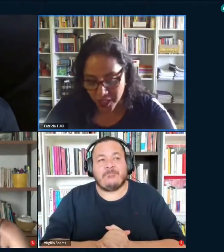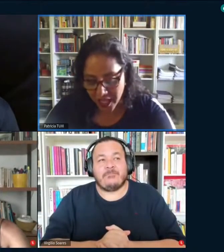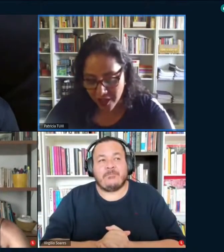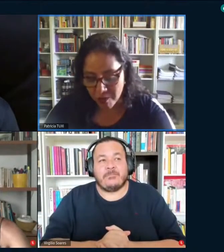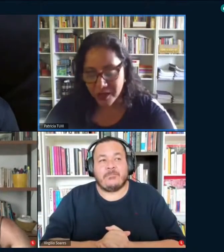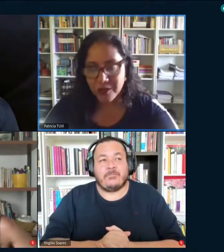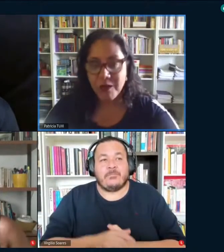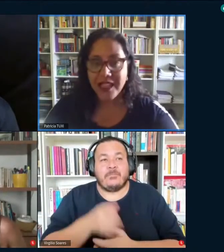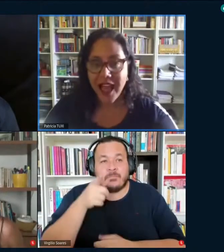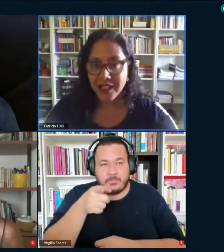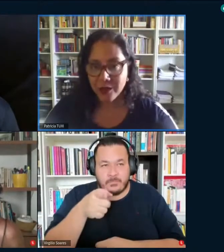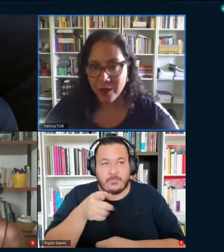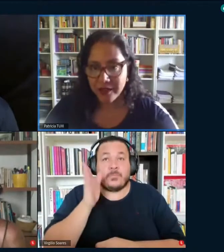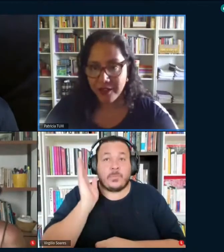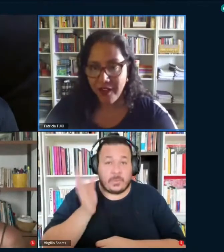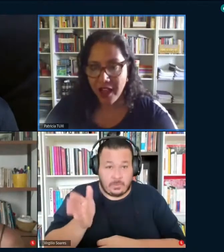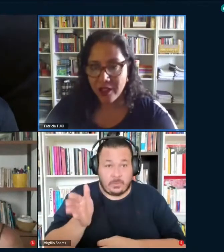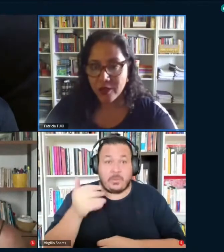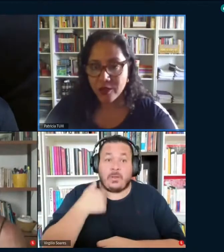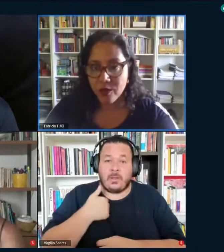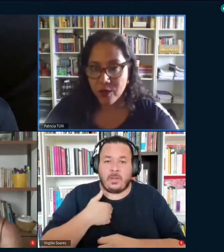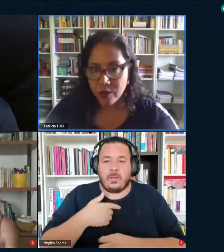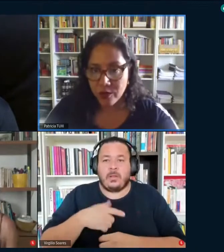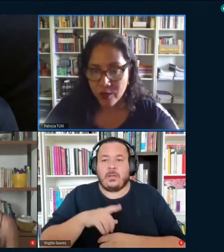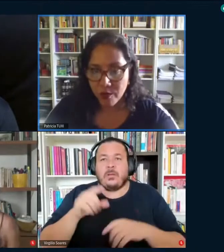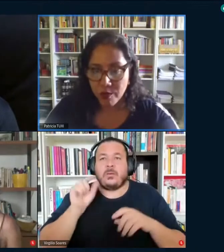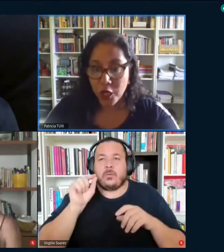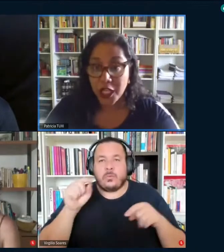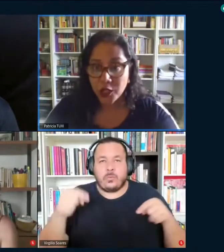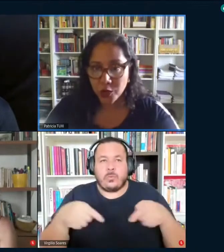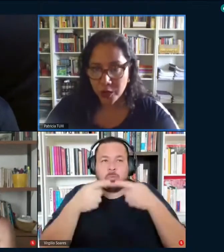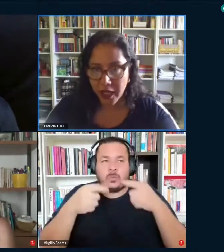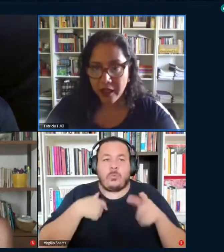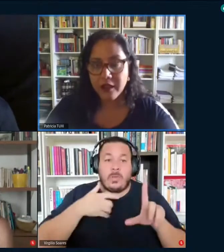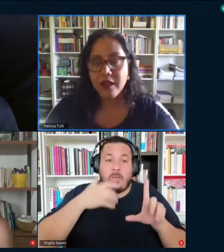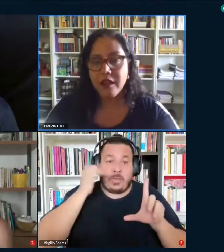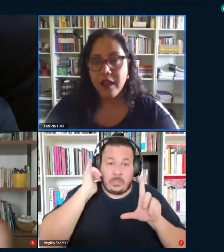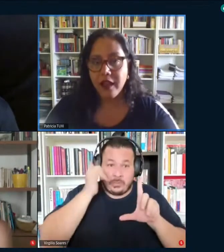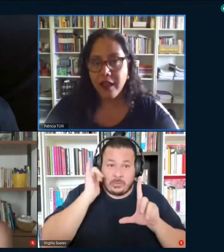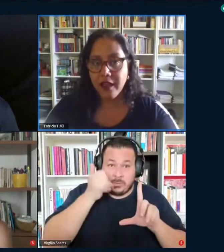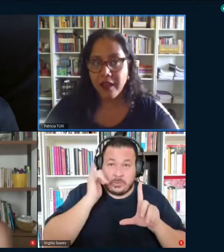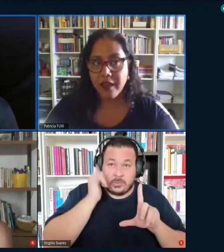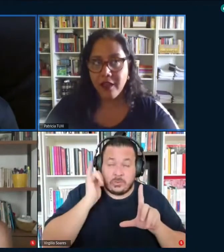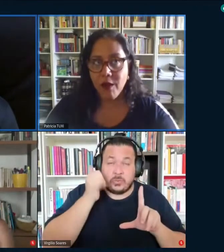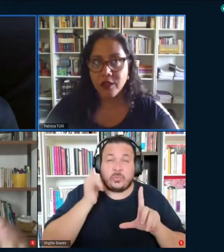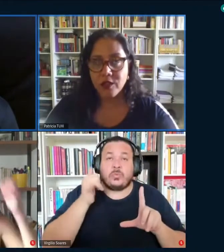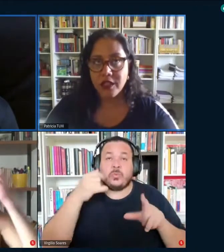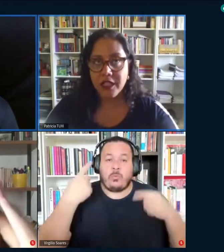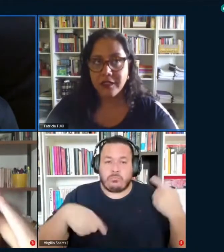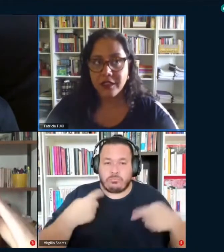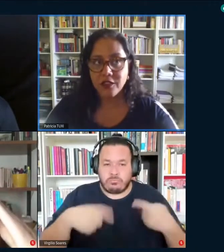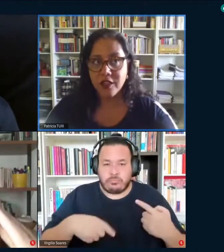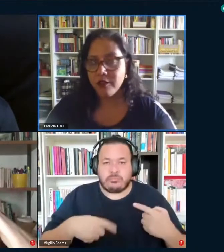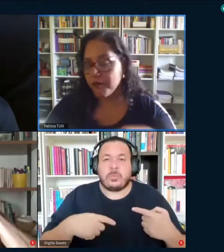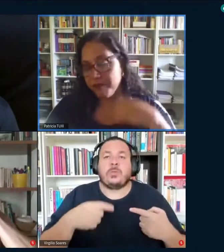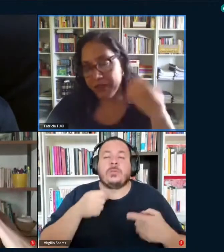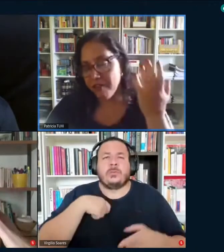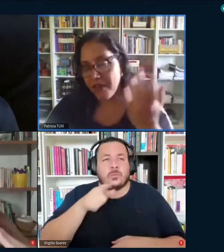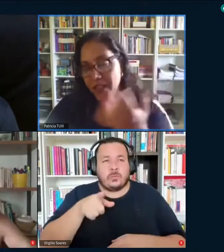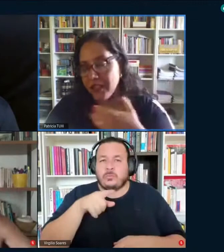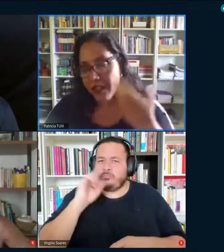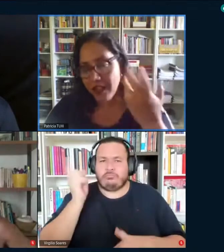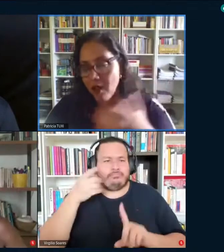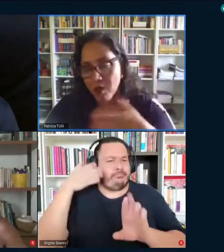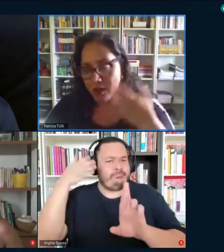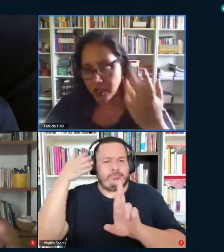Você hoje já é uma sumidade quando se fala no discurso político, né? Eu acho interessante que